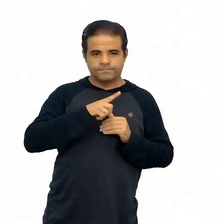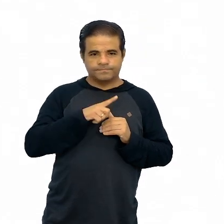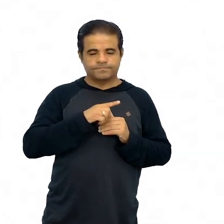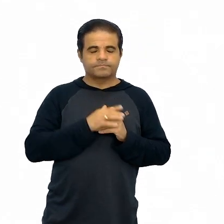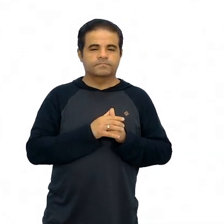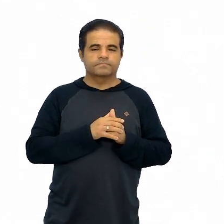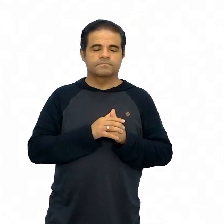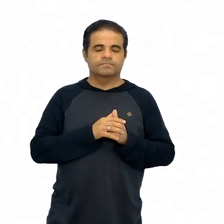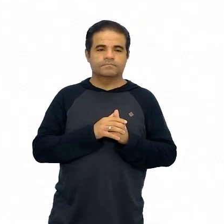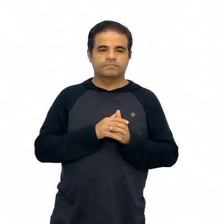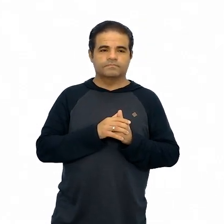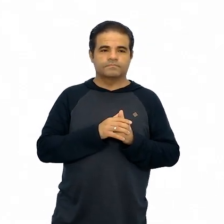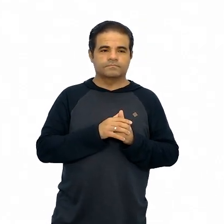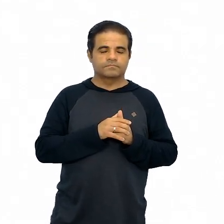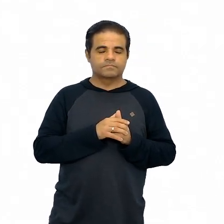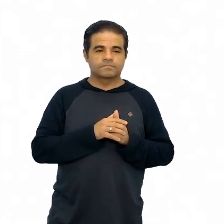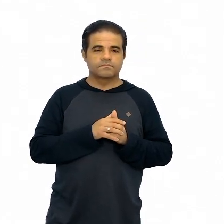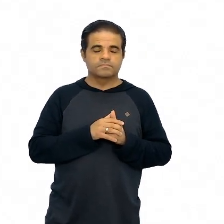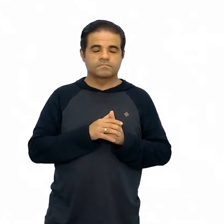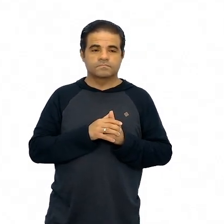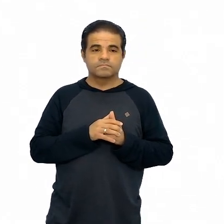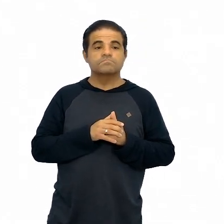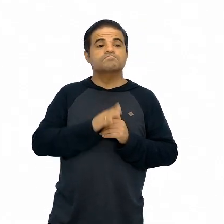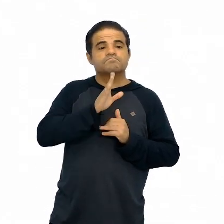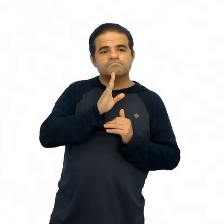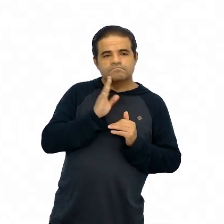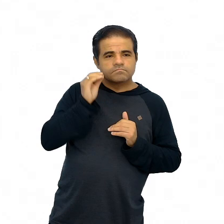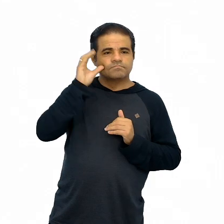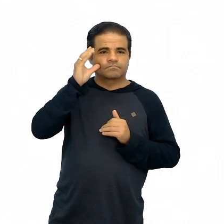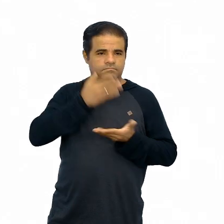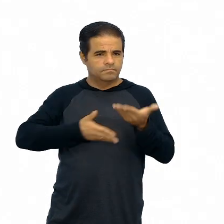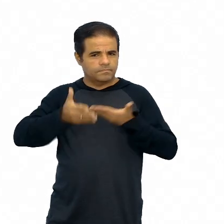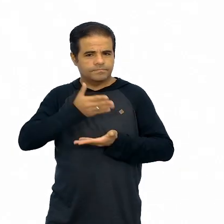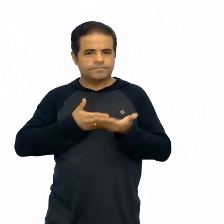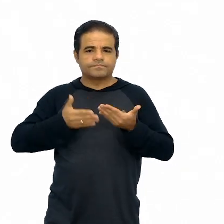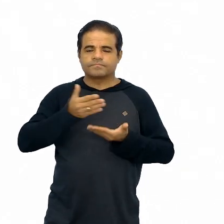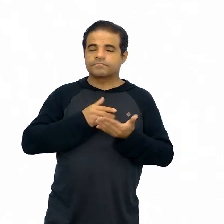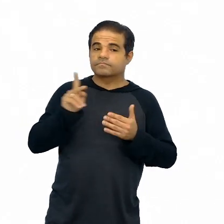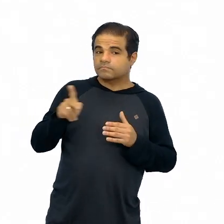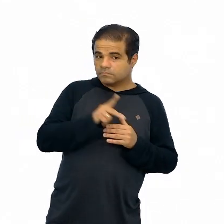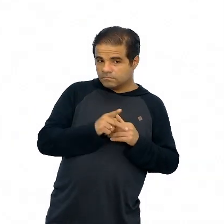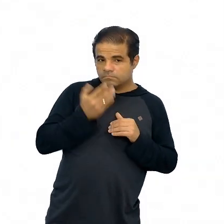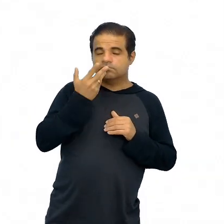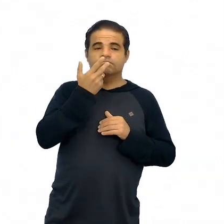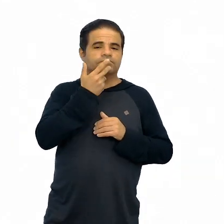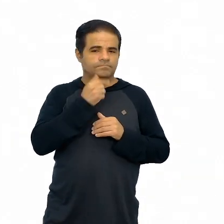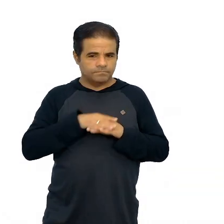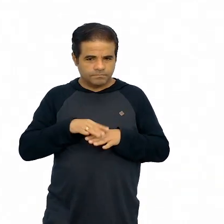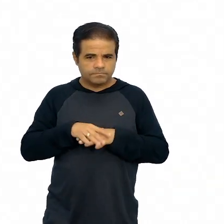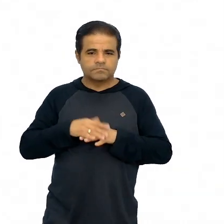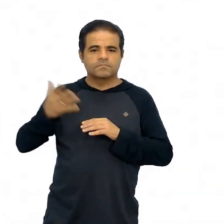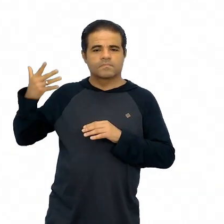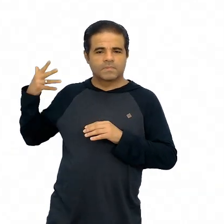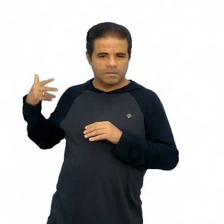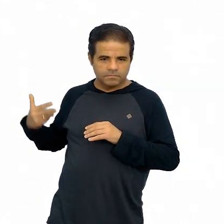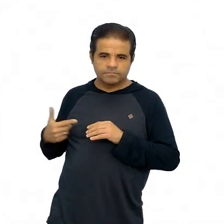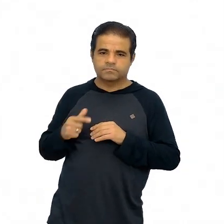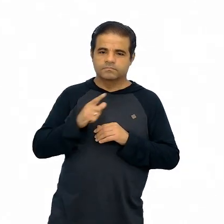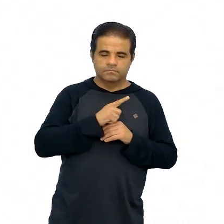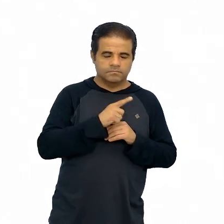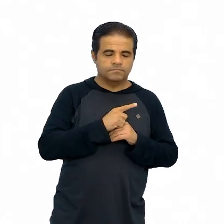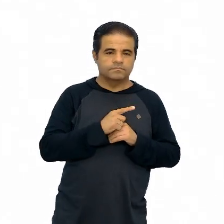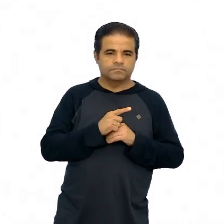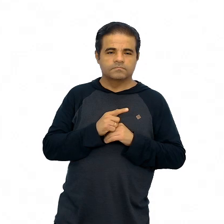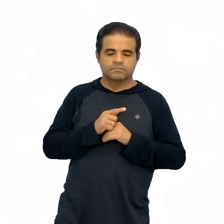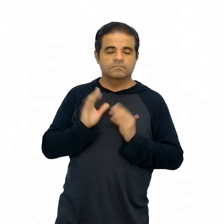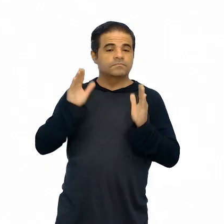Então, o contexto é o conhecimento especializado do professor de matemática. Na SA5